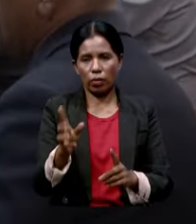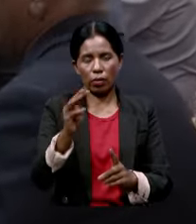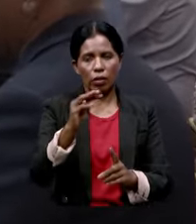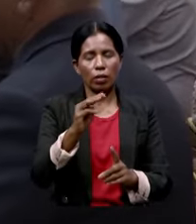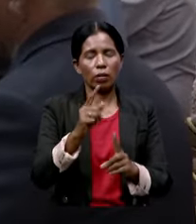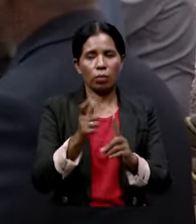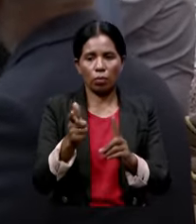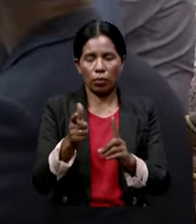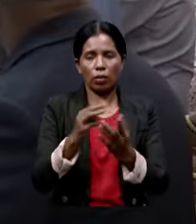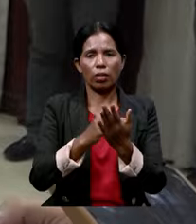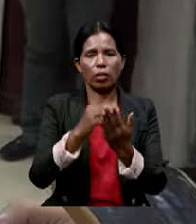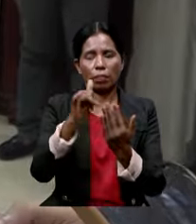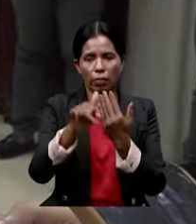comentários